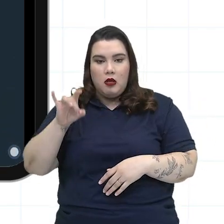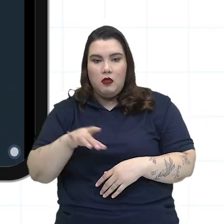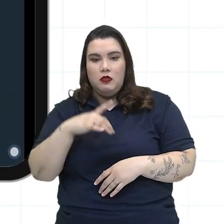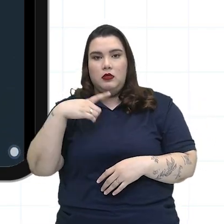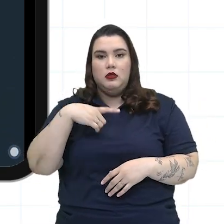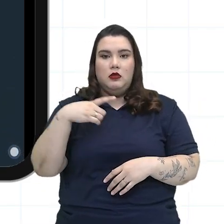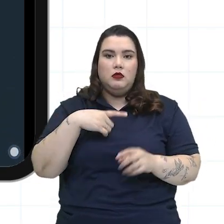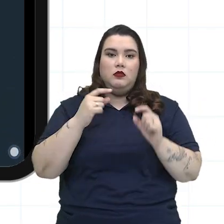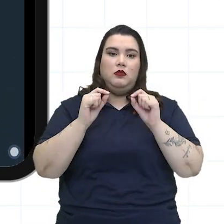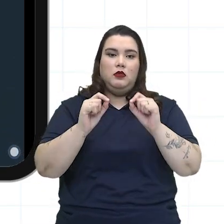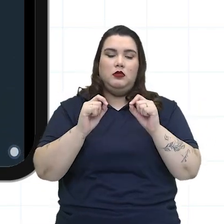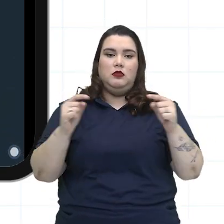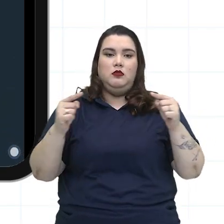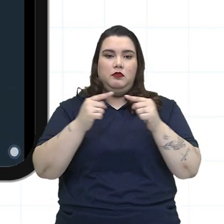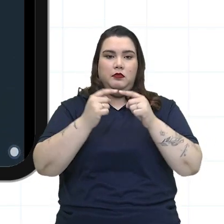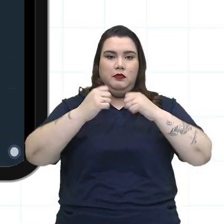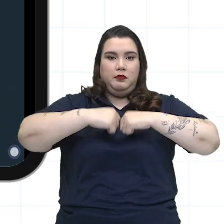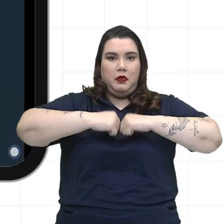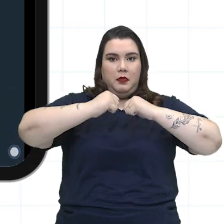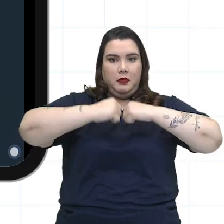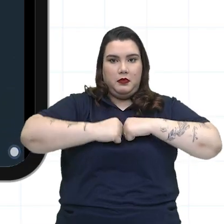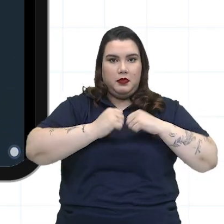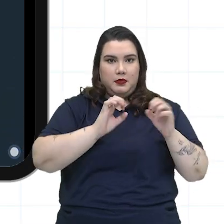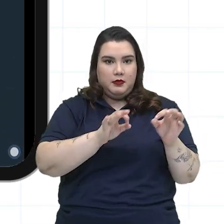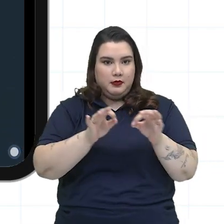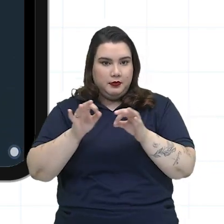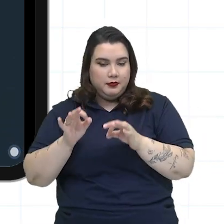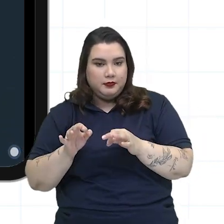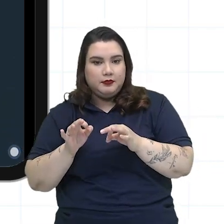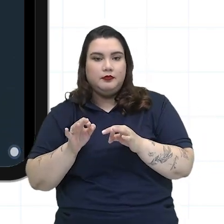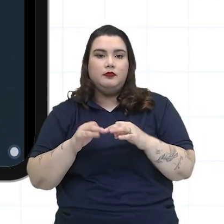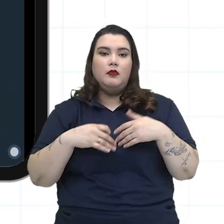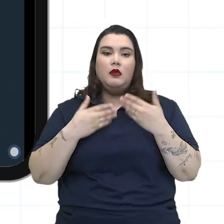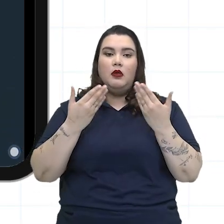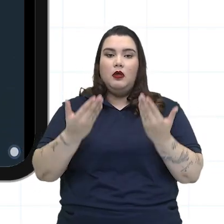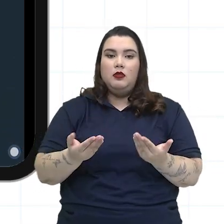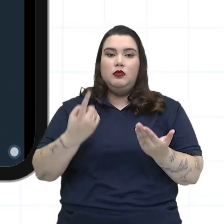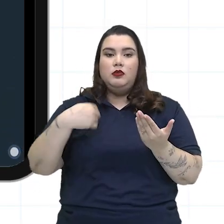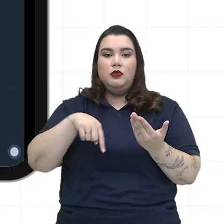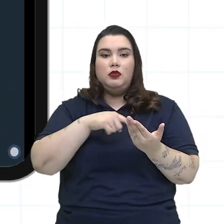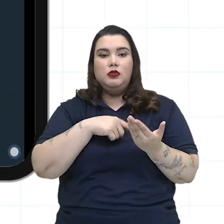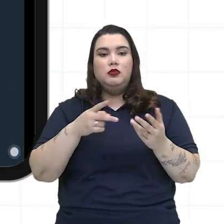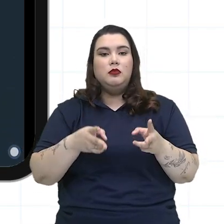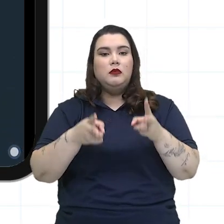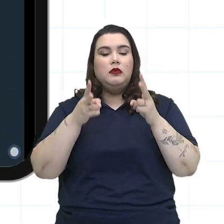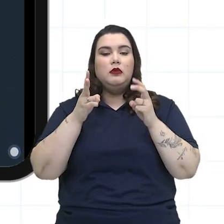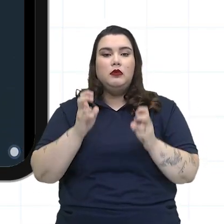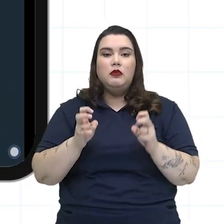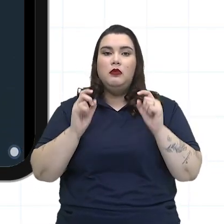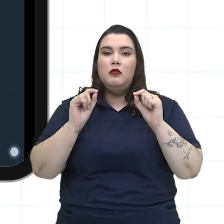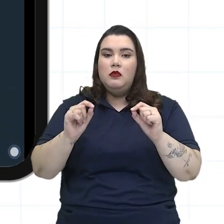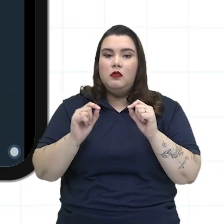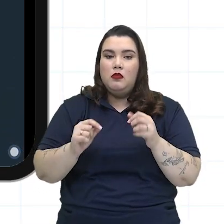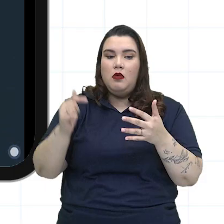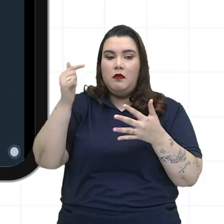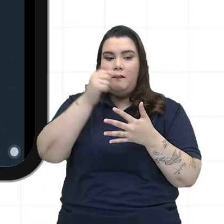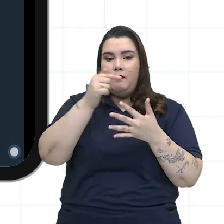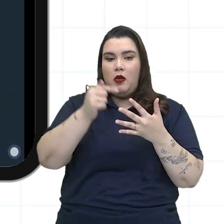o quê? Uma articulação, certo? Então, nós vimos aí, né, as